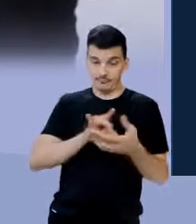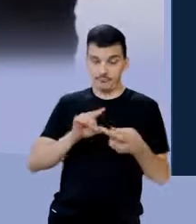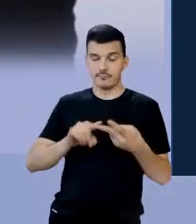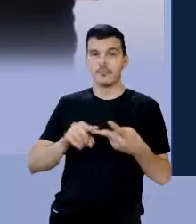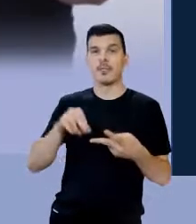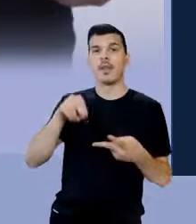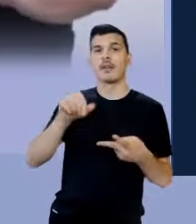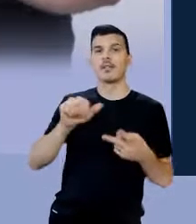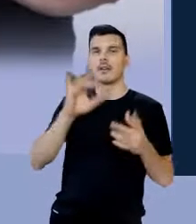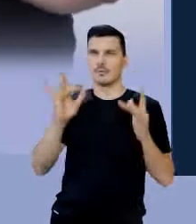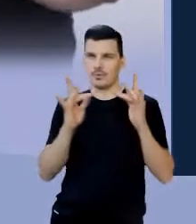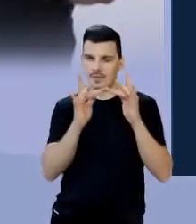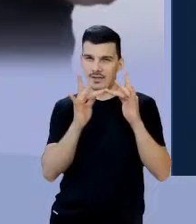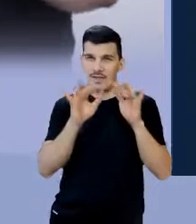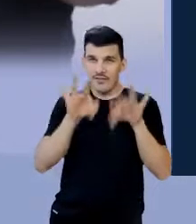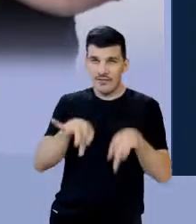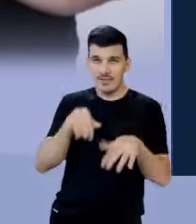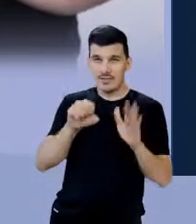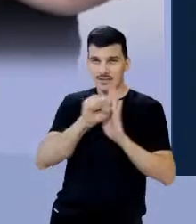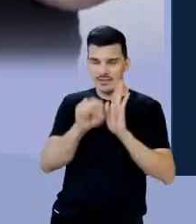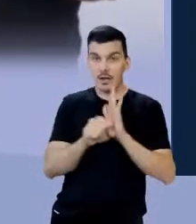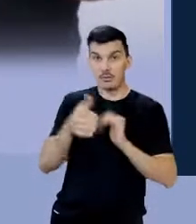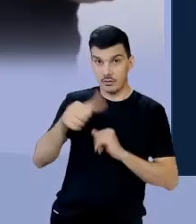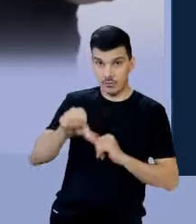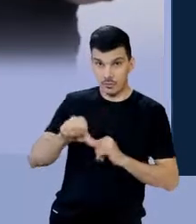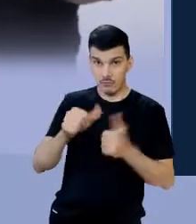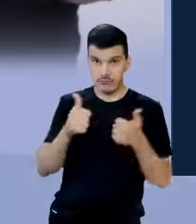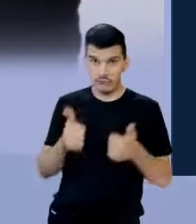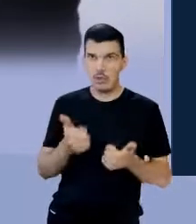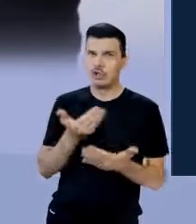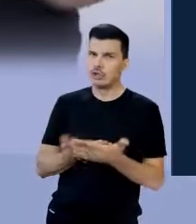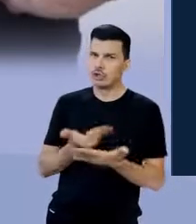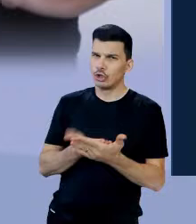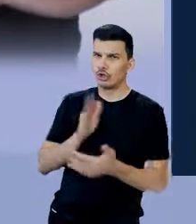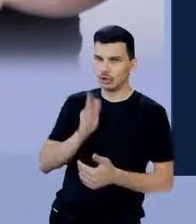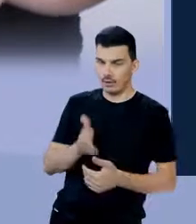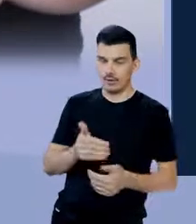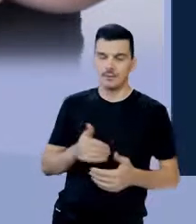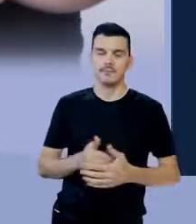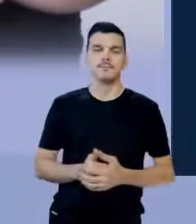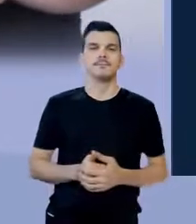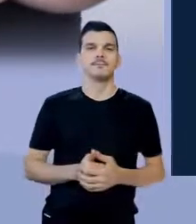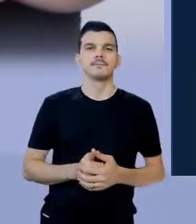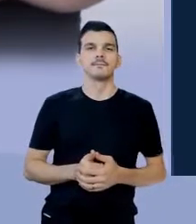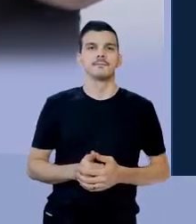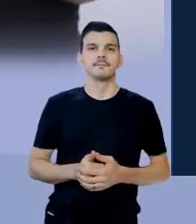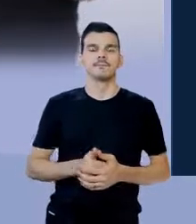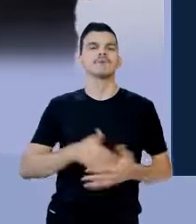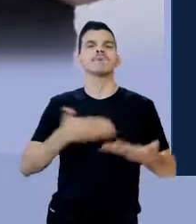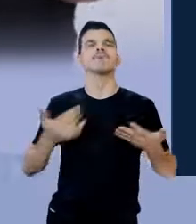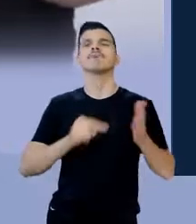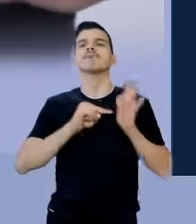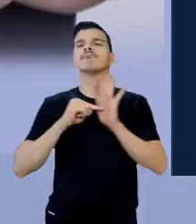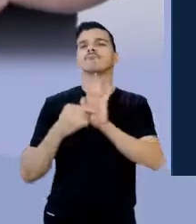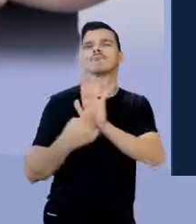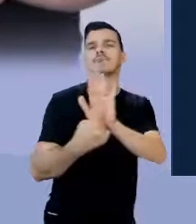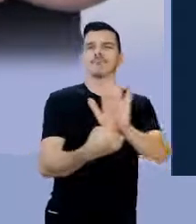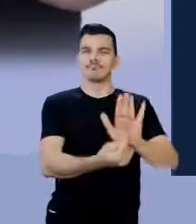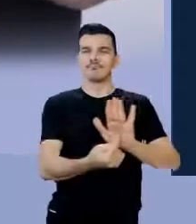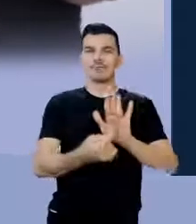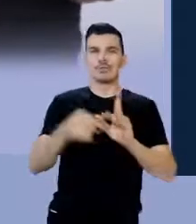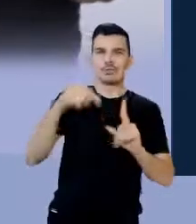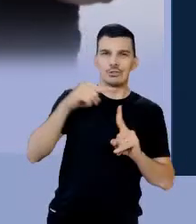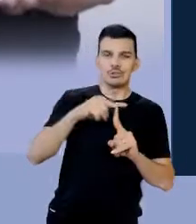realismo e naturalismo, final do século XIX, lembra-se? Estudamos acerca desse assunto. As